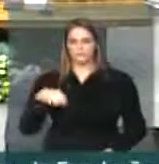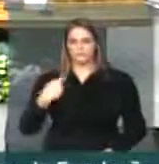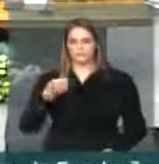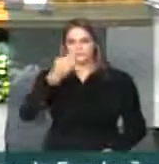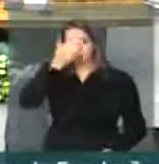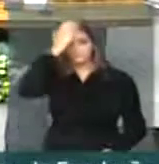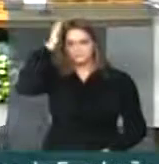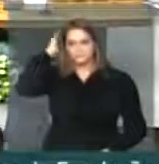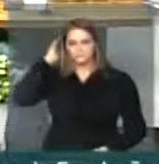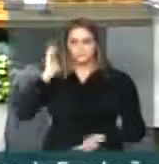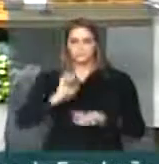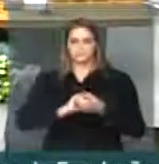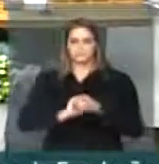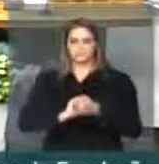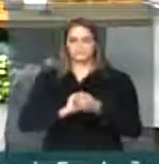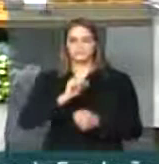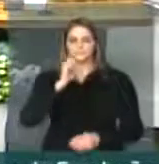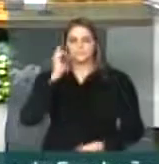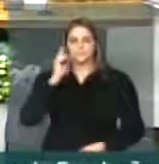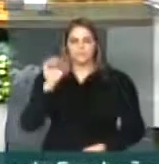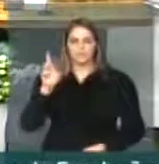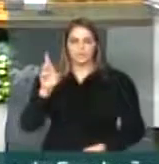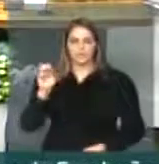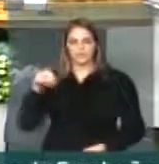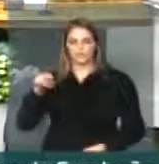senhor deputado Rômulo Gouveia,